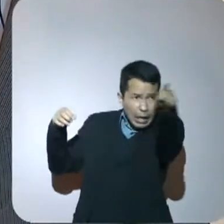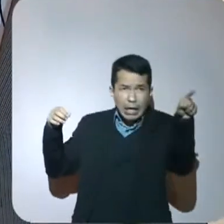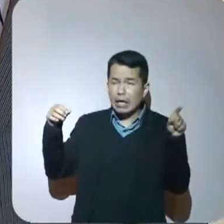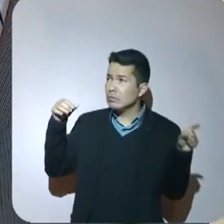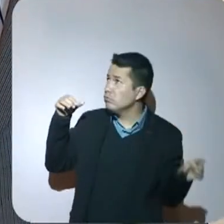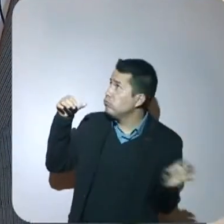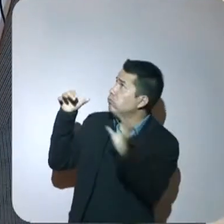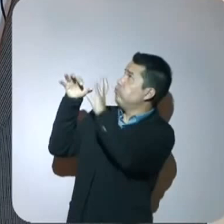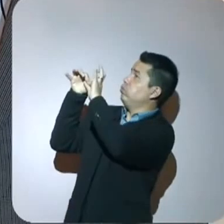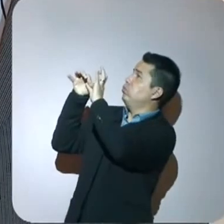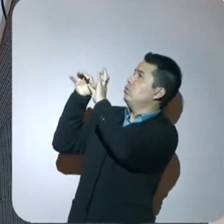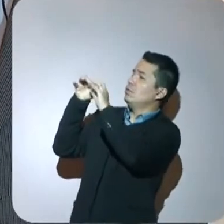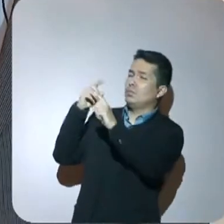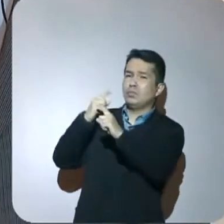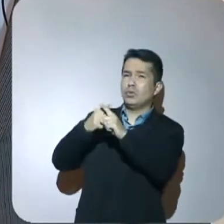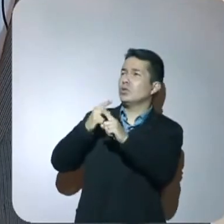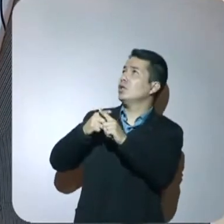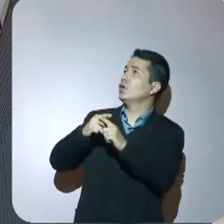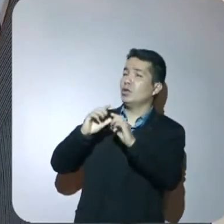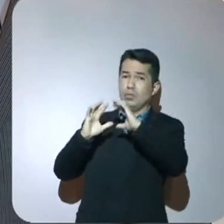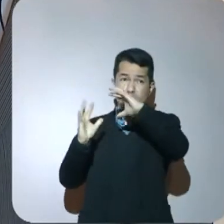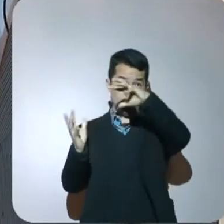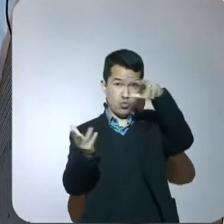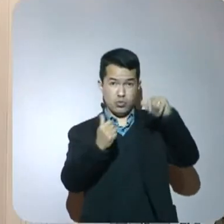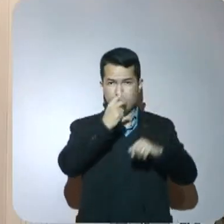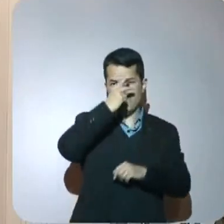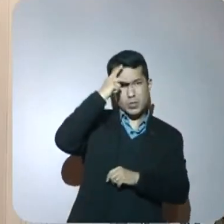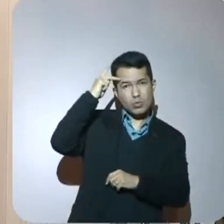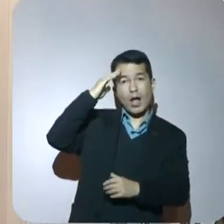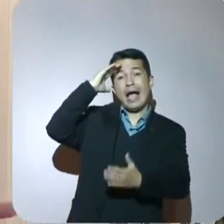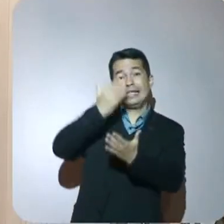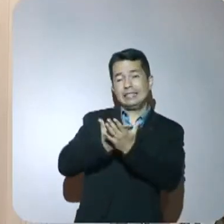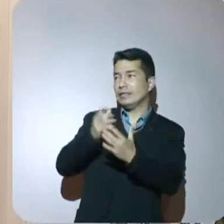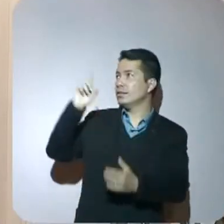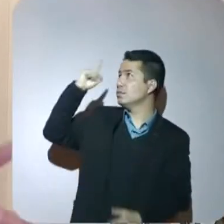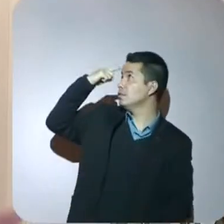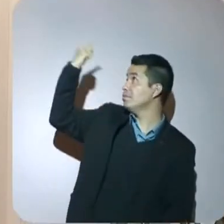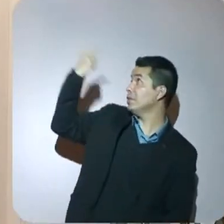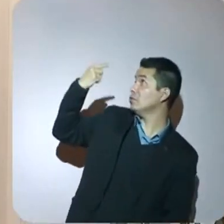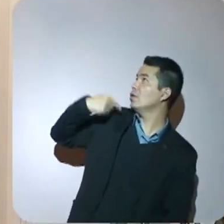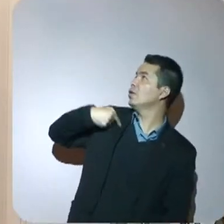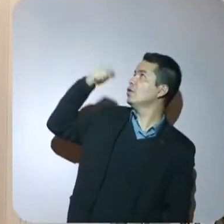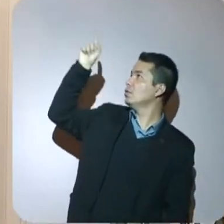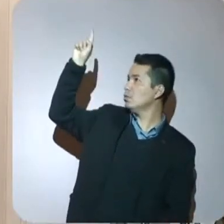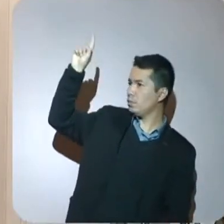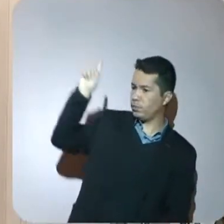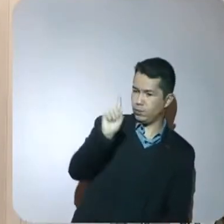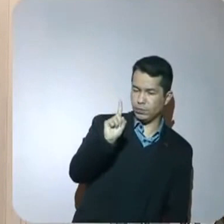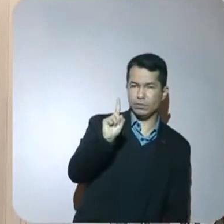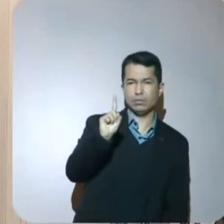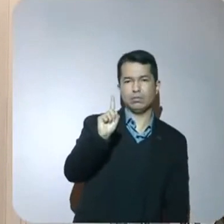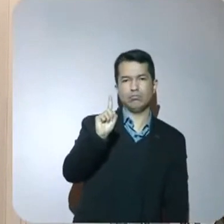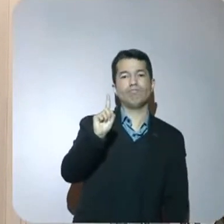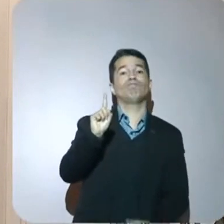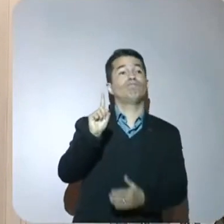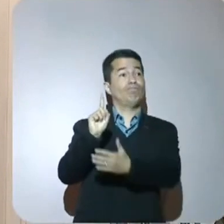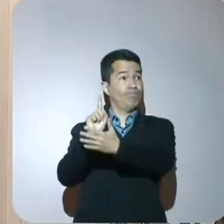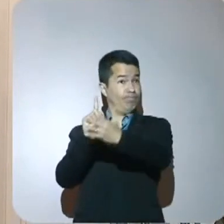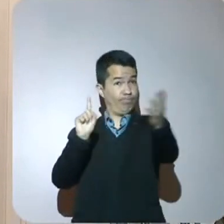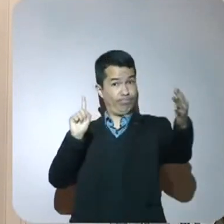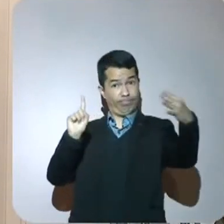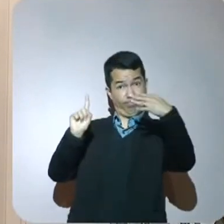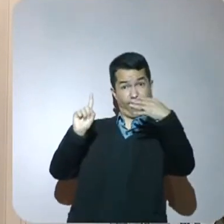para que o mundo creia que tu me enviaste. Mas como é que a gente se constrói a paz no meio